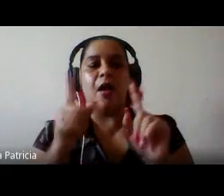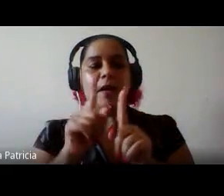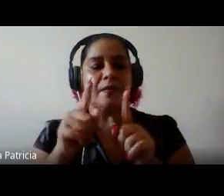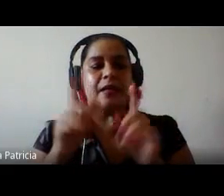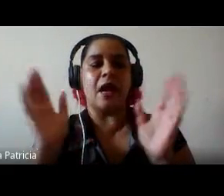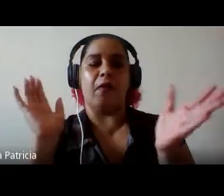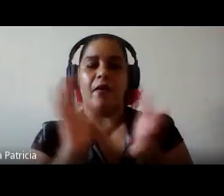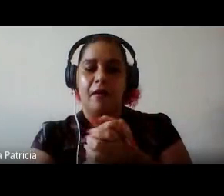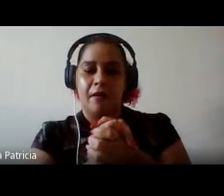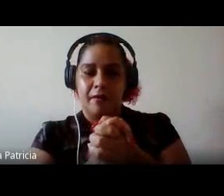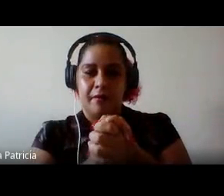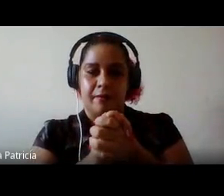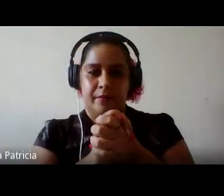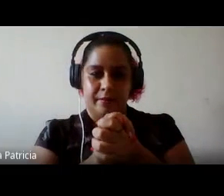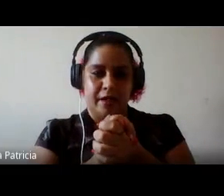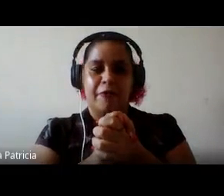Então, é o mesmo sinal, ó.